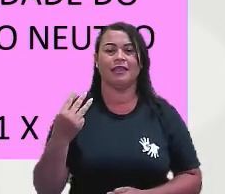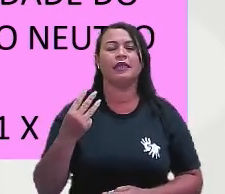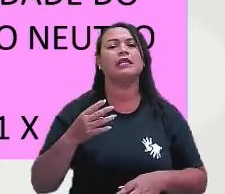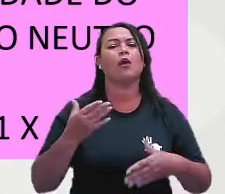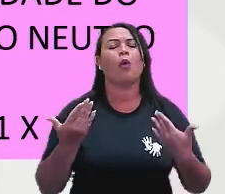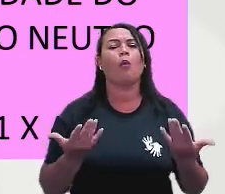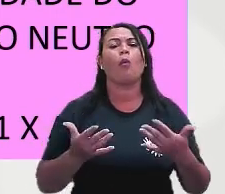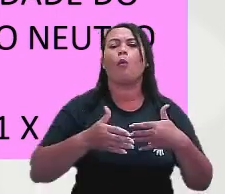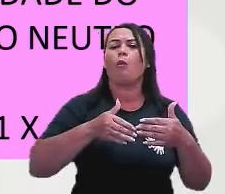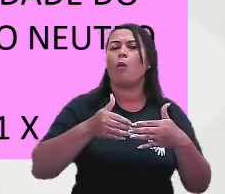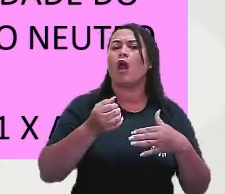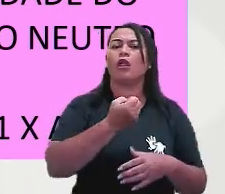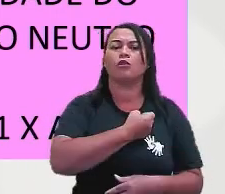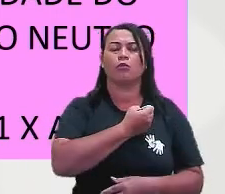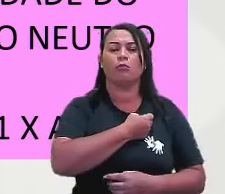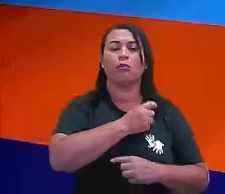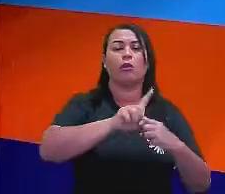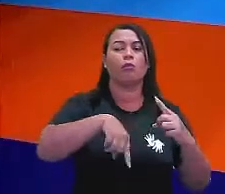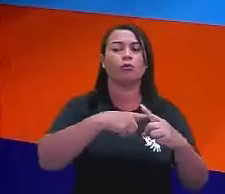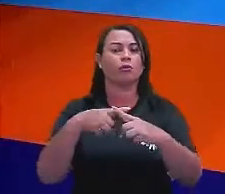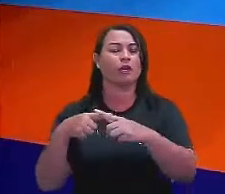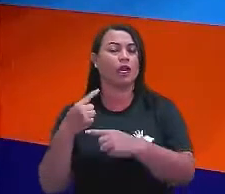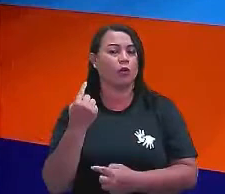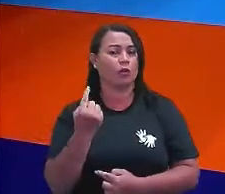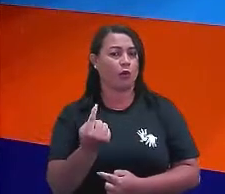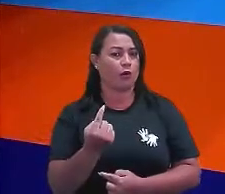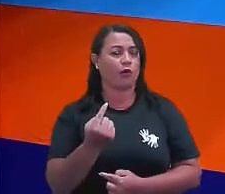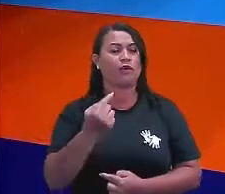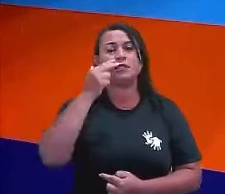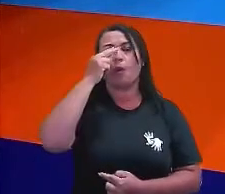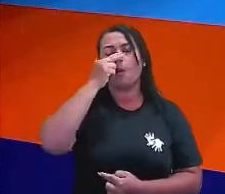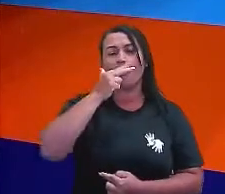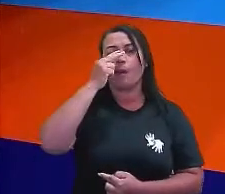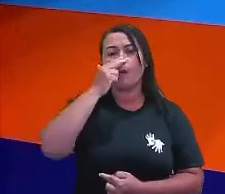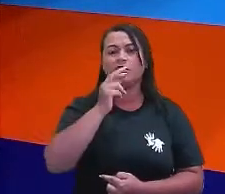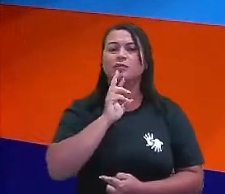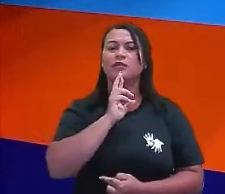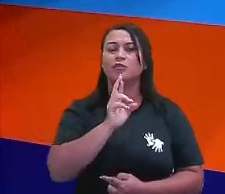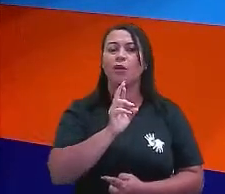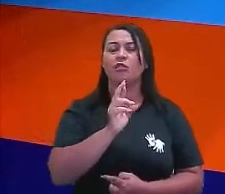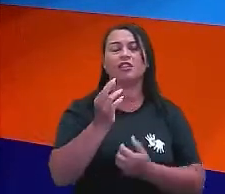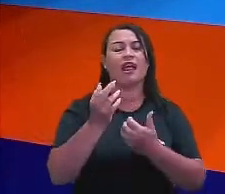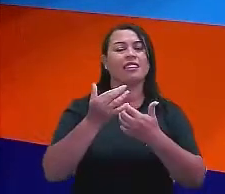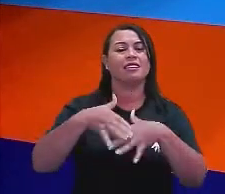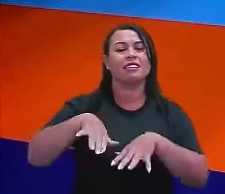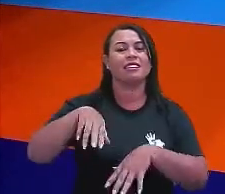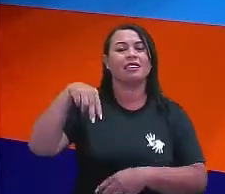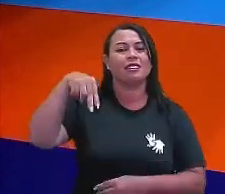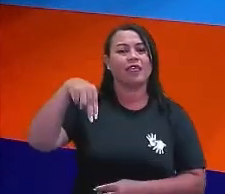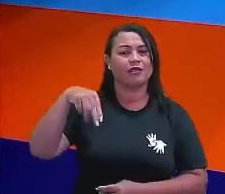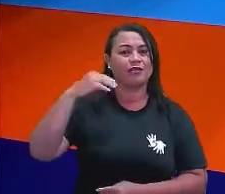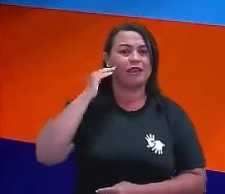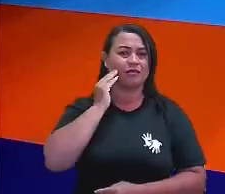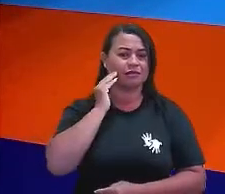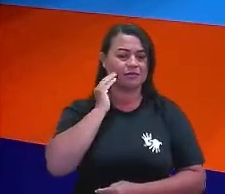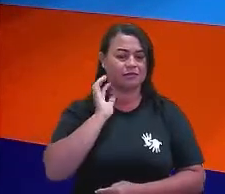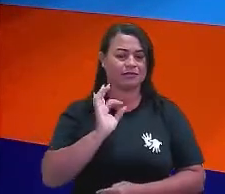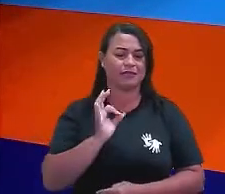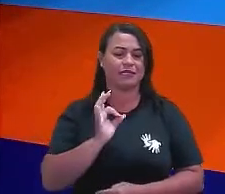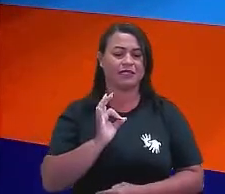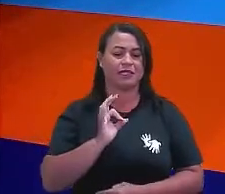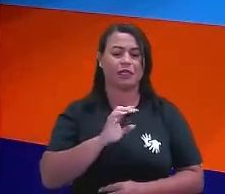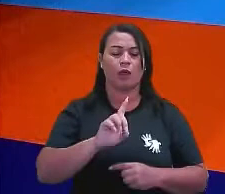Então, qualquer número multiplicado por 1 vai ser o próprio número natural, tá certo?